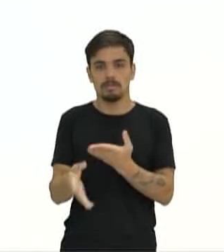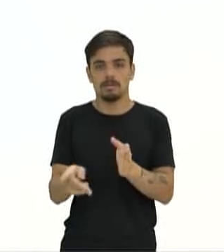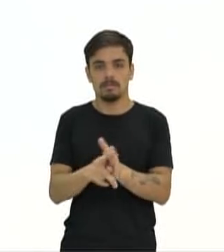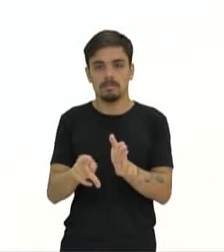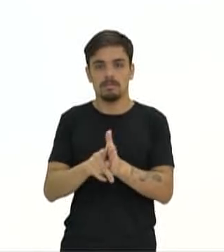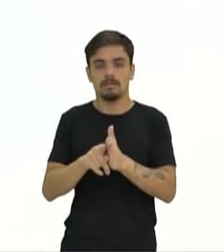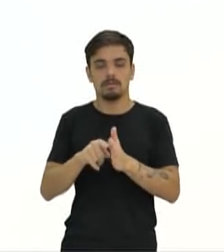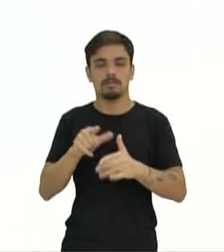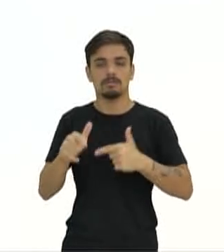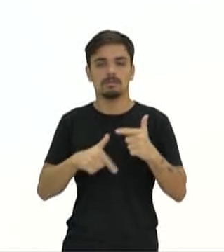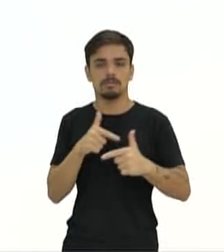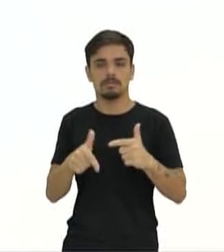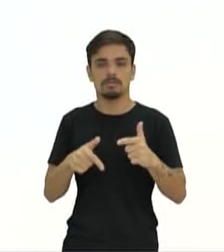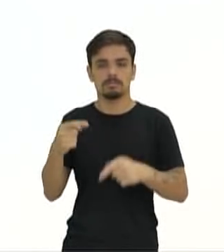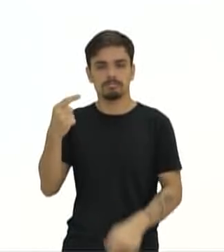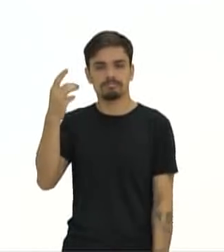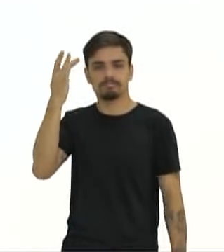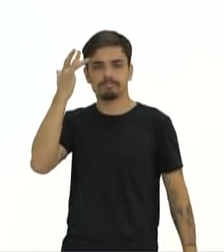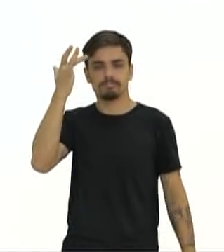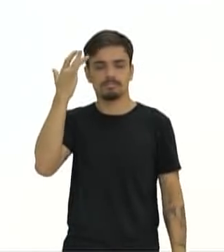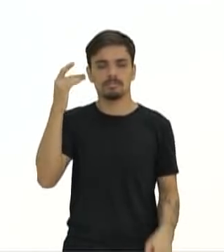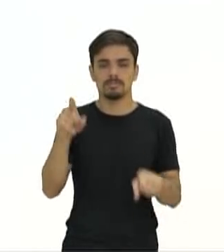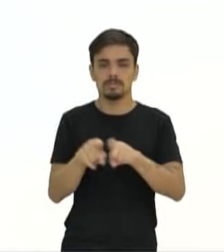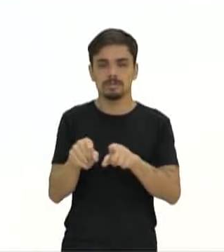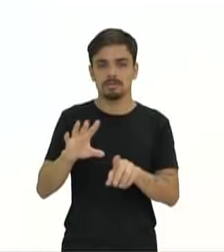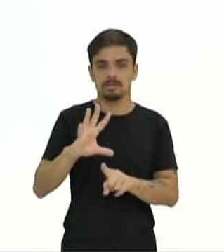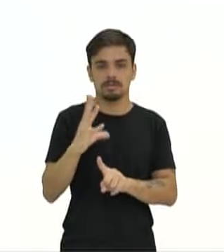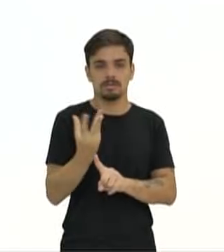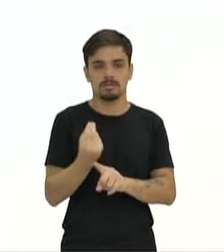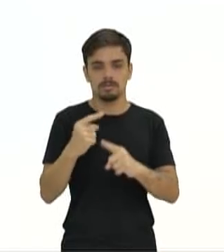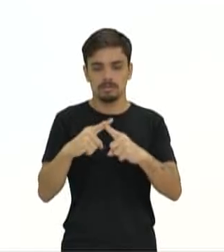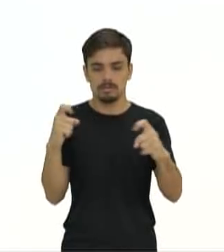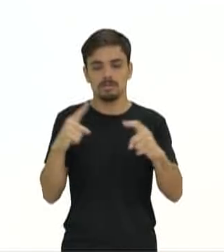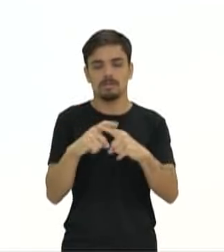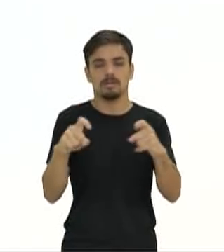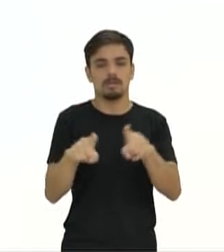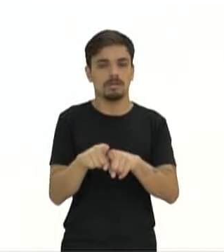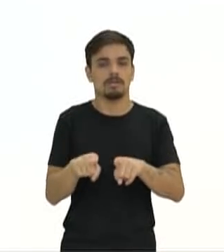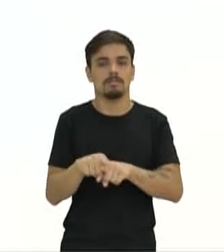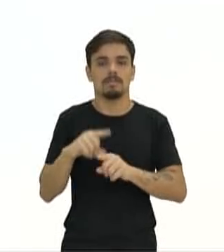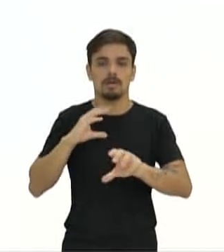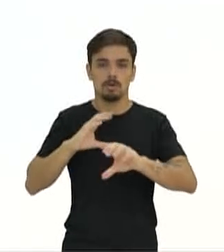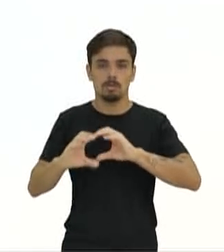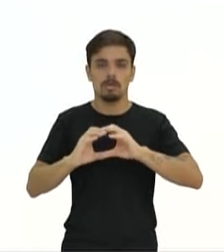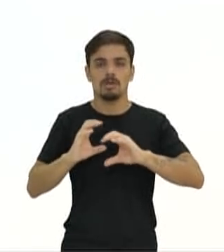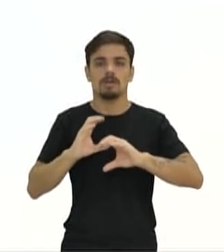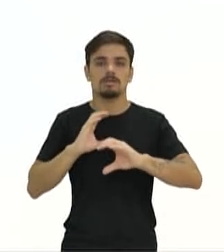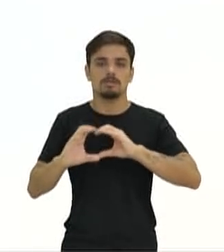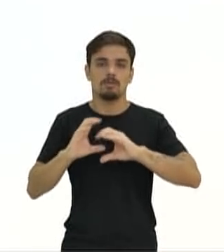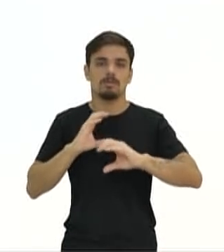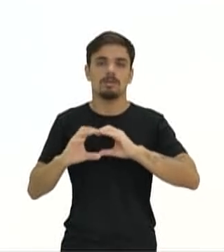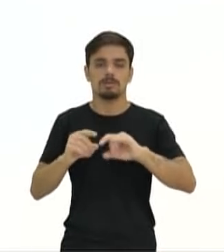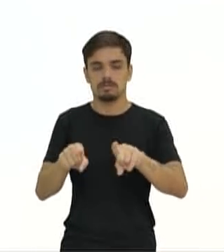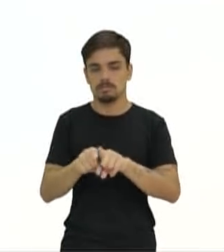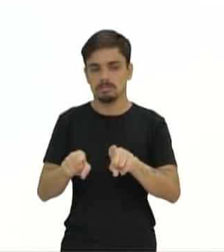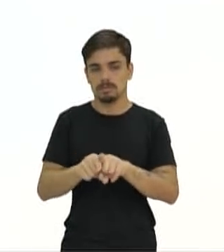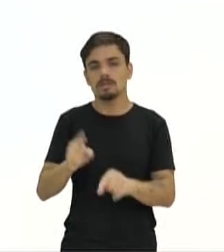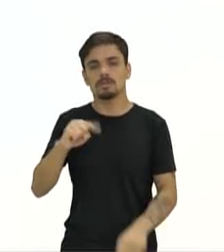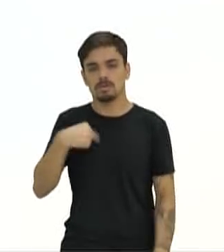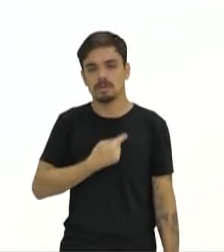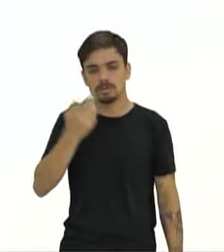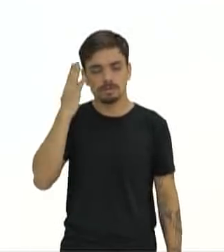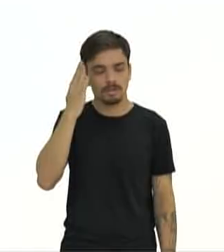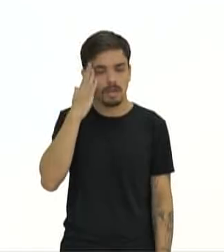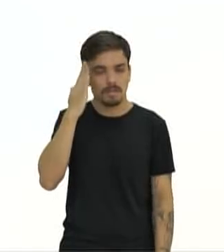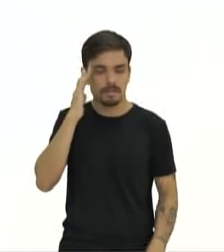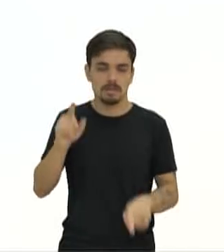da atividade intelectual, artística, científica e de comunicação. Então, nós sabemos ali que a liberdade de